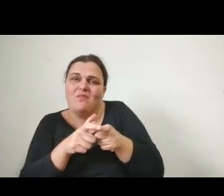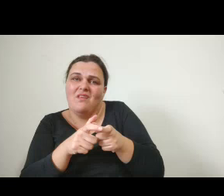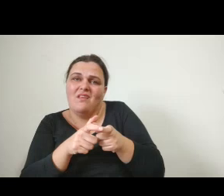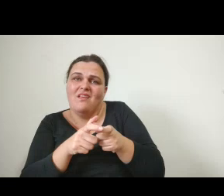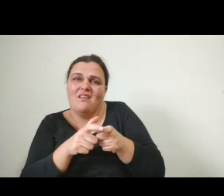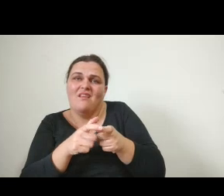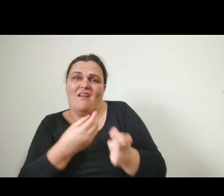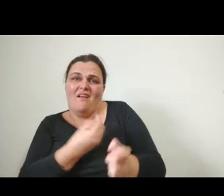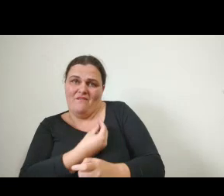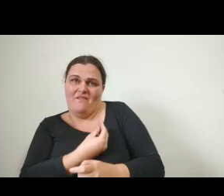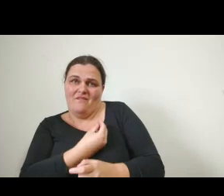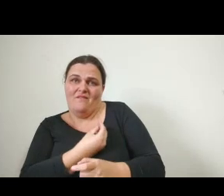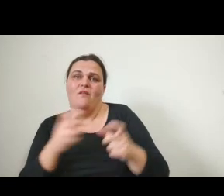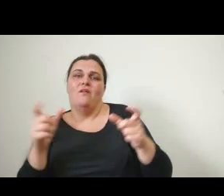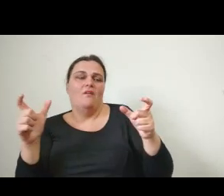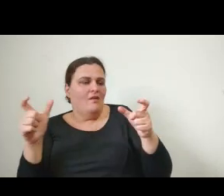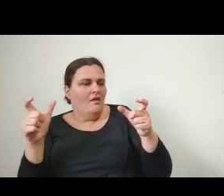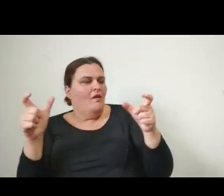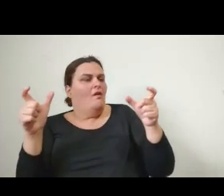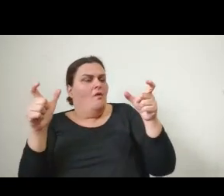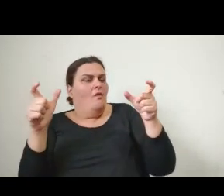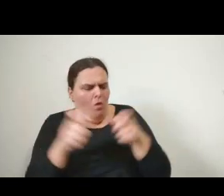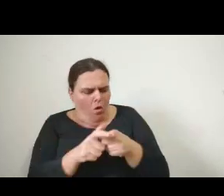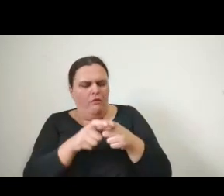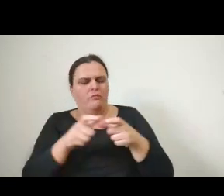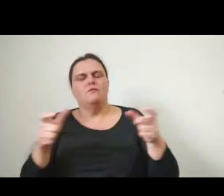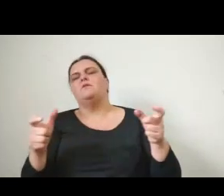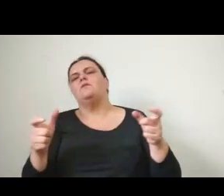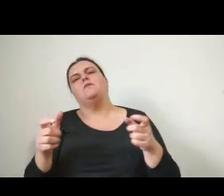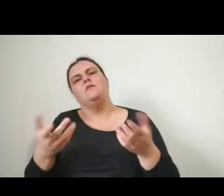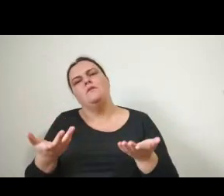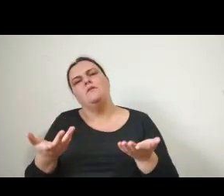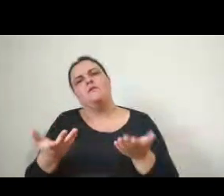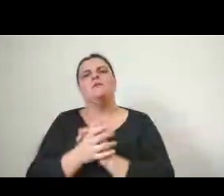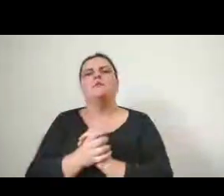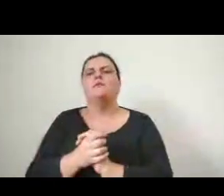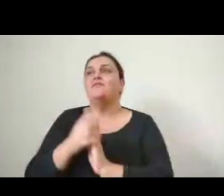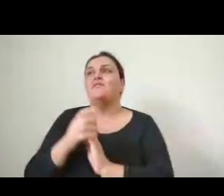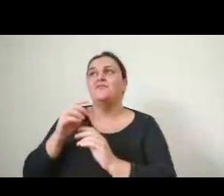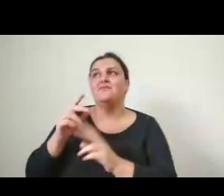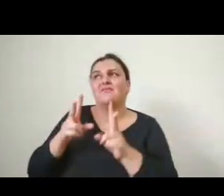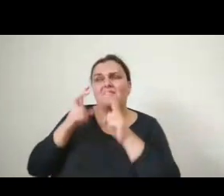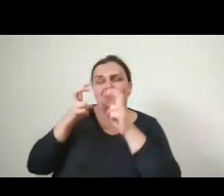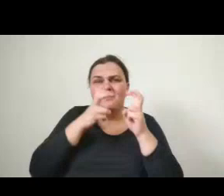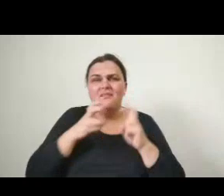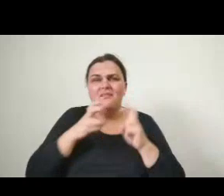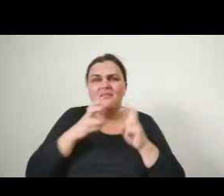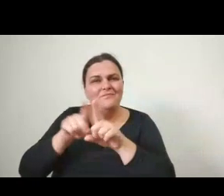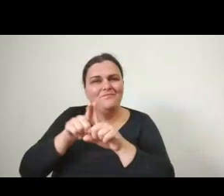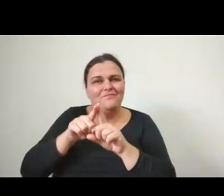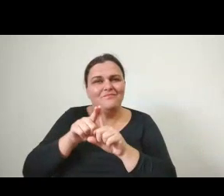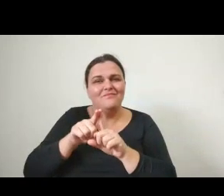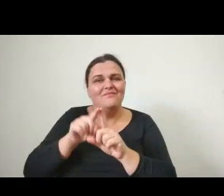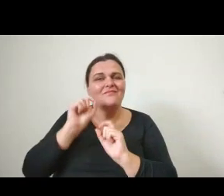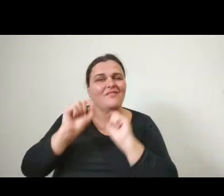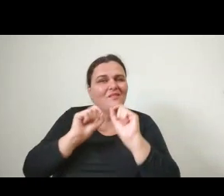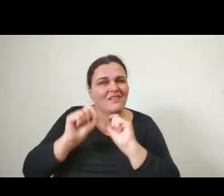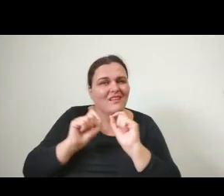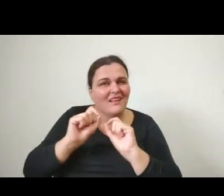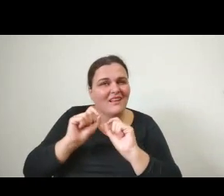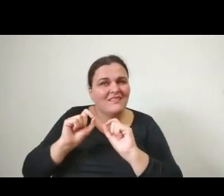Espécies, inclusive, né, vão ter a sua distribuição geográfica aumentada, outras vão ter a